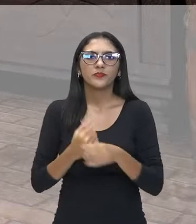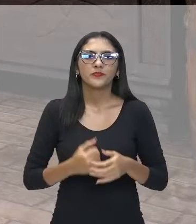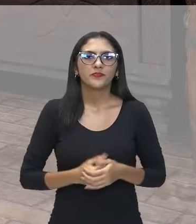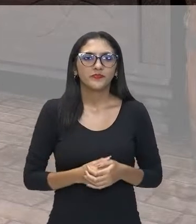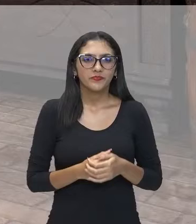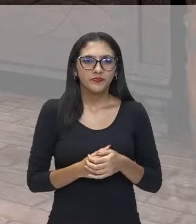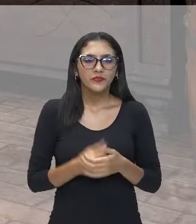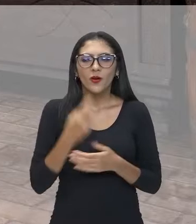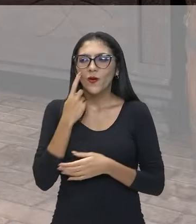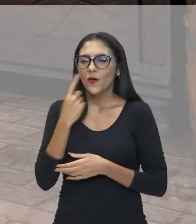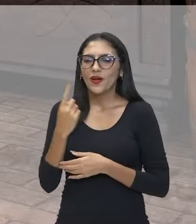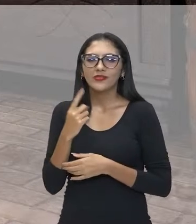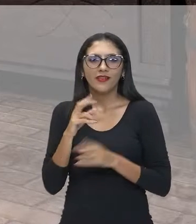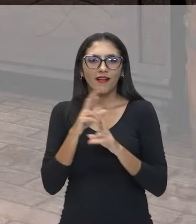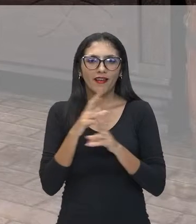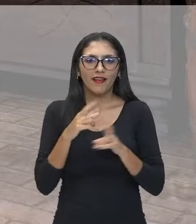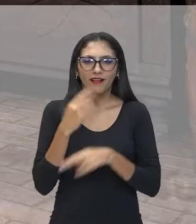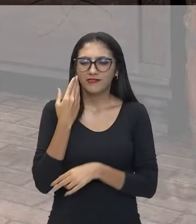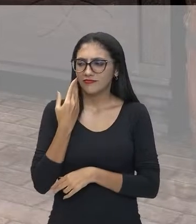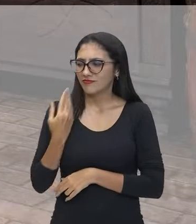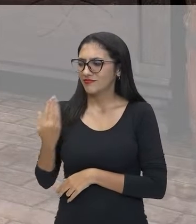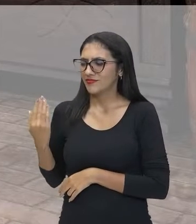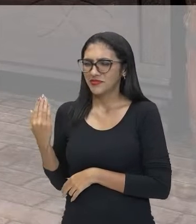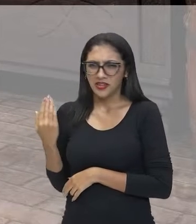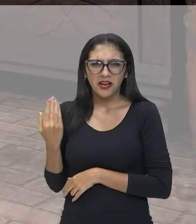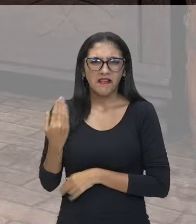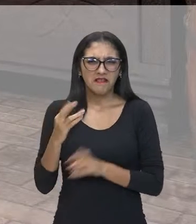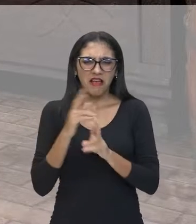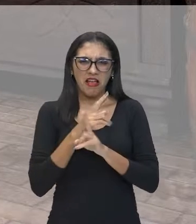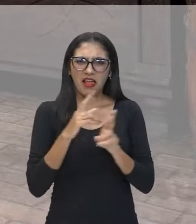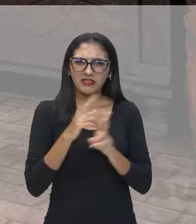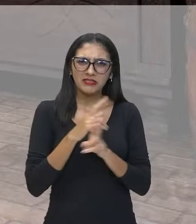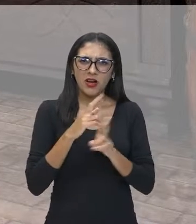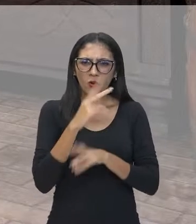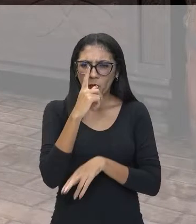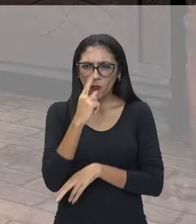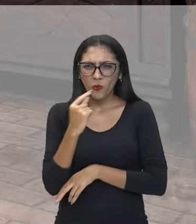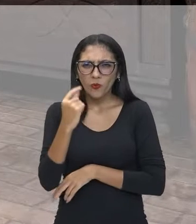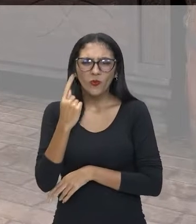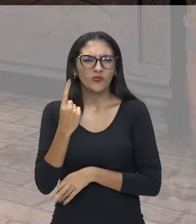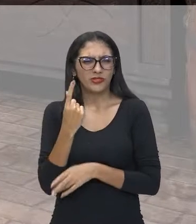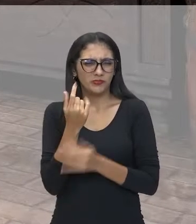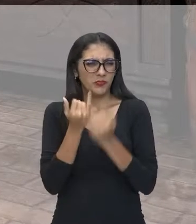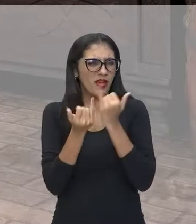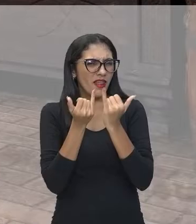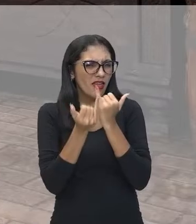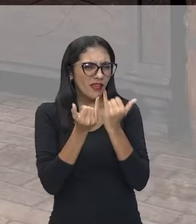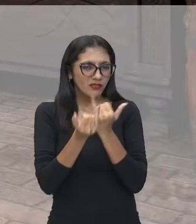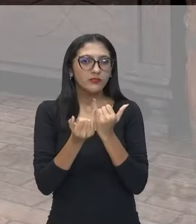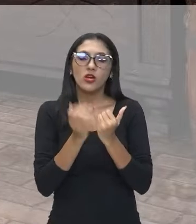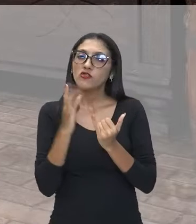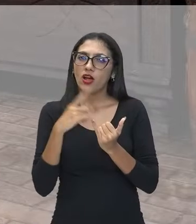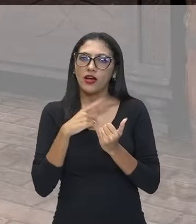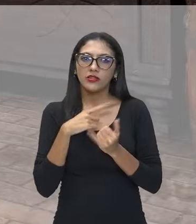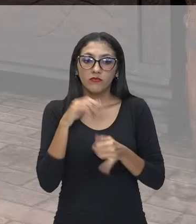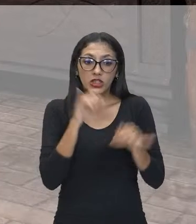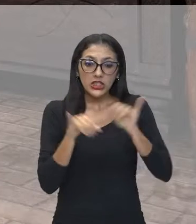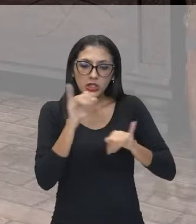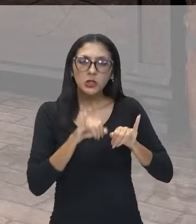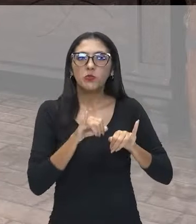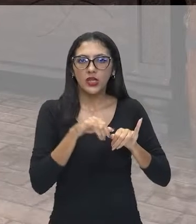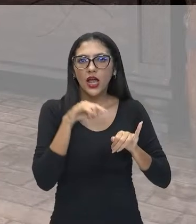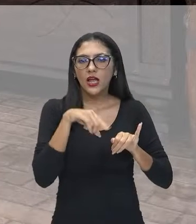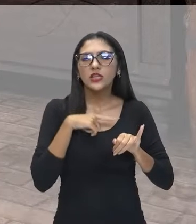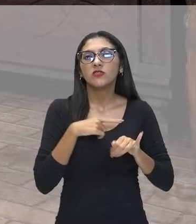vocês aqui do caldeirão, da bruxaria, né? A química, ela já teve um monte de nomes, e é isso que a gente vai tratar